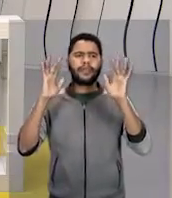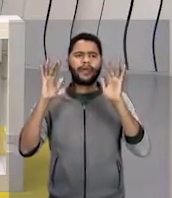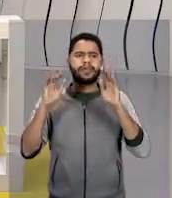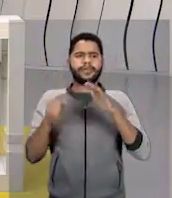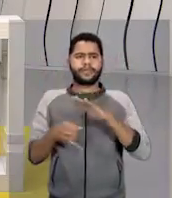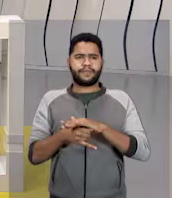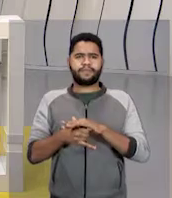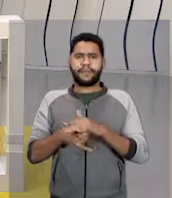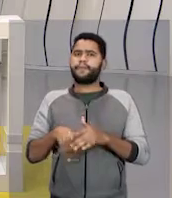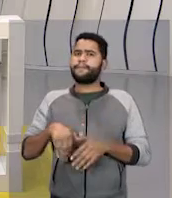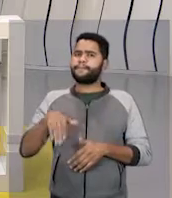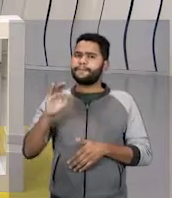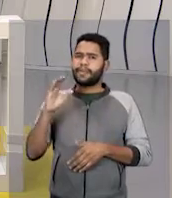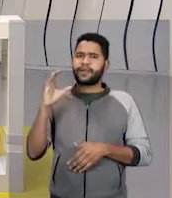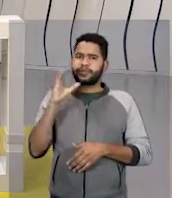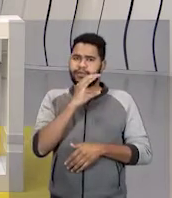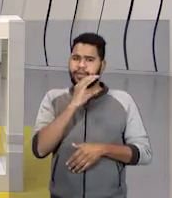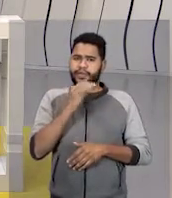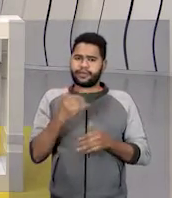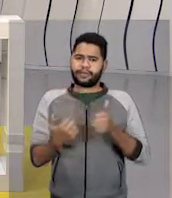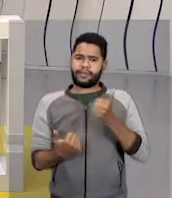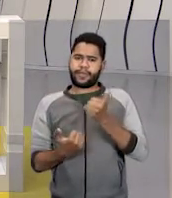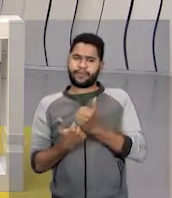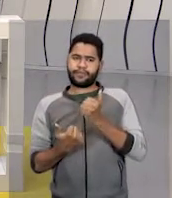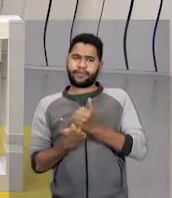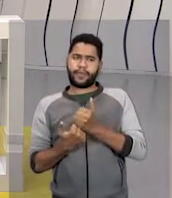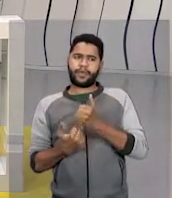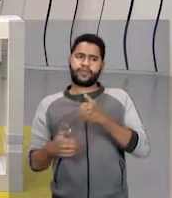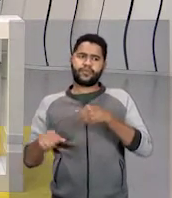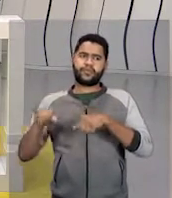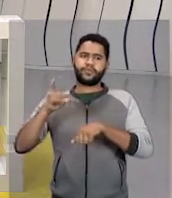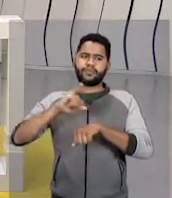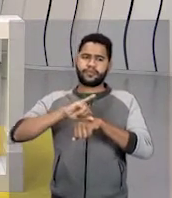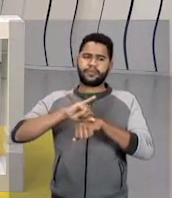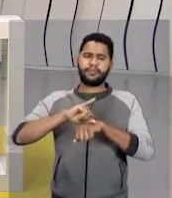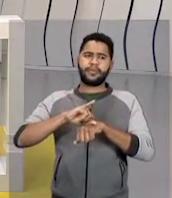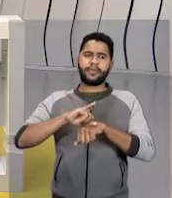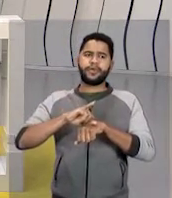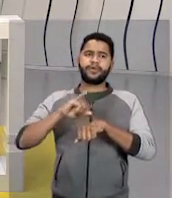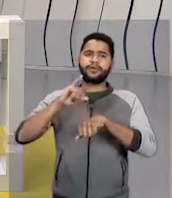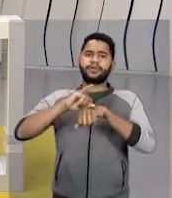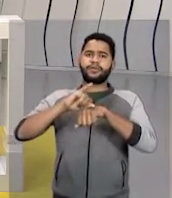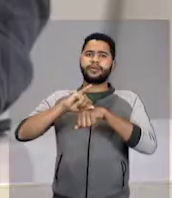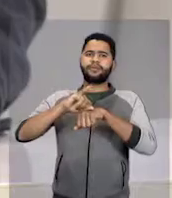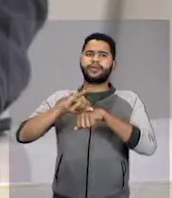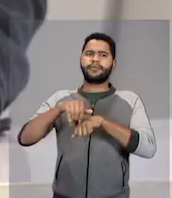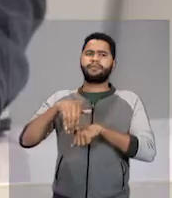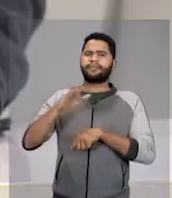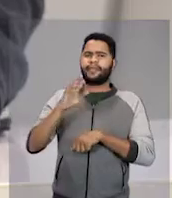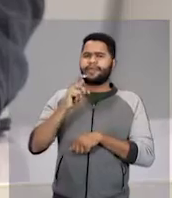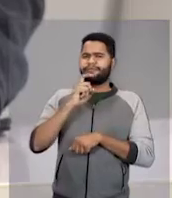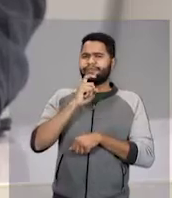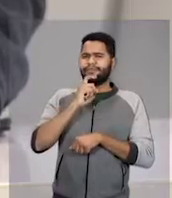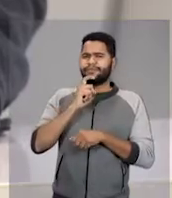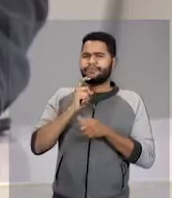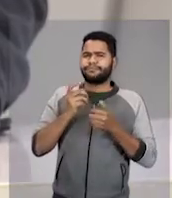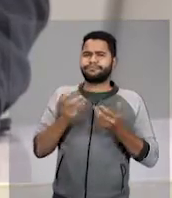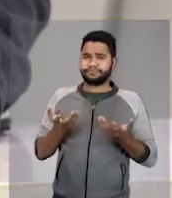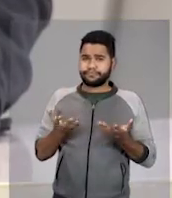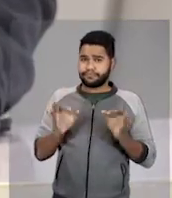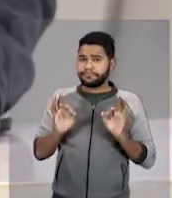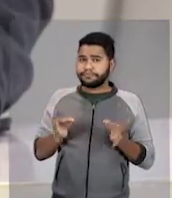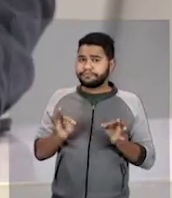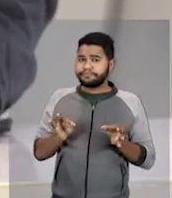embaixo vai estar mais quente, porque está mais próximo do aquecimento, enquanto que aqui em cima vai estar mais frio,